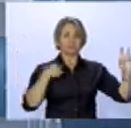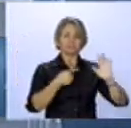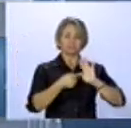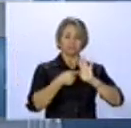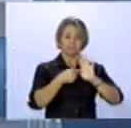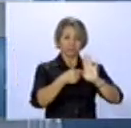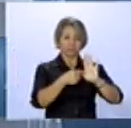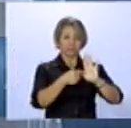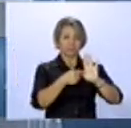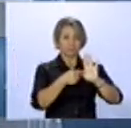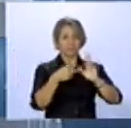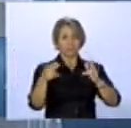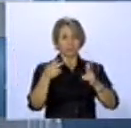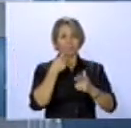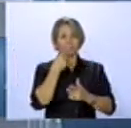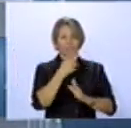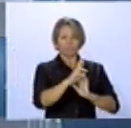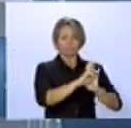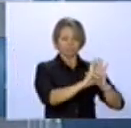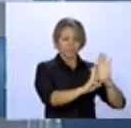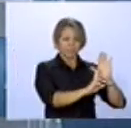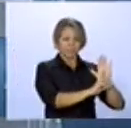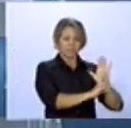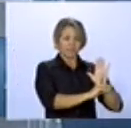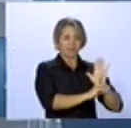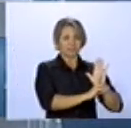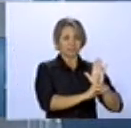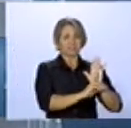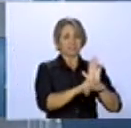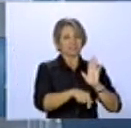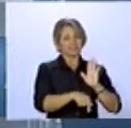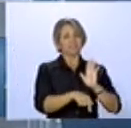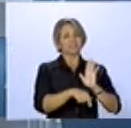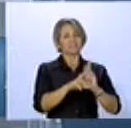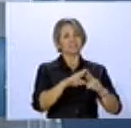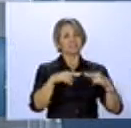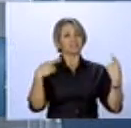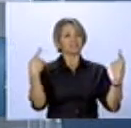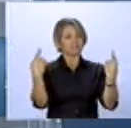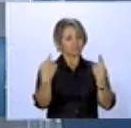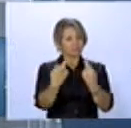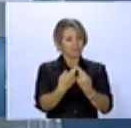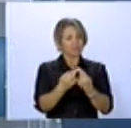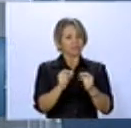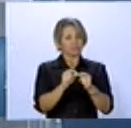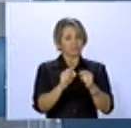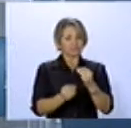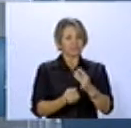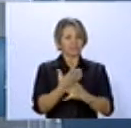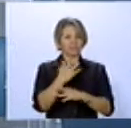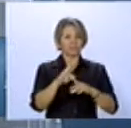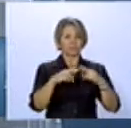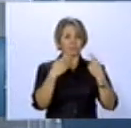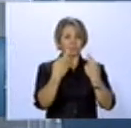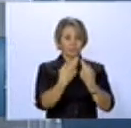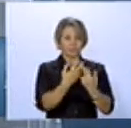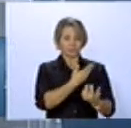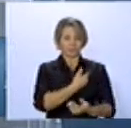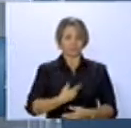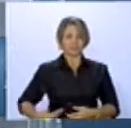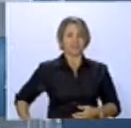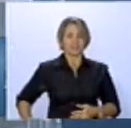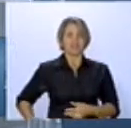que conforme despacho proferido por nessa di que originou essa audiência pública o ilustre relator